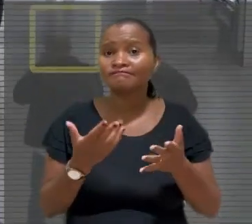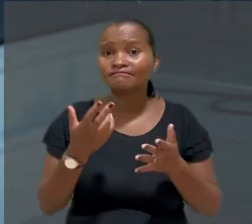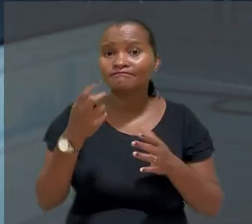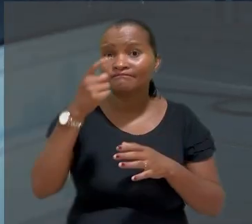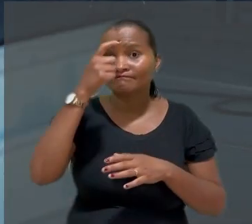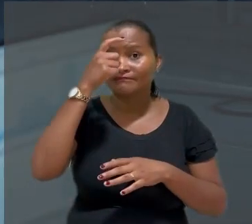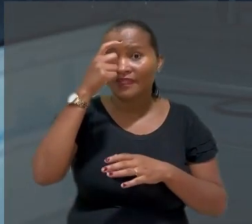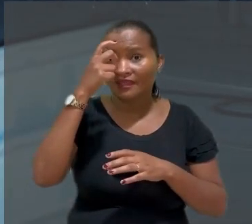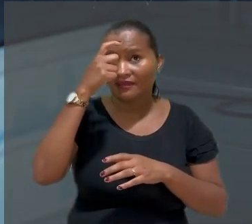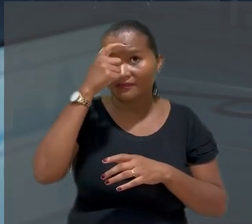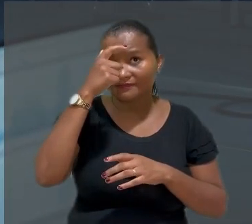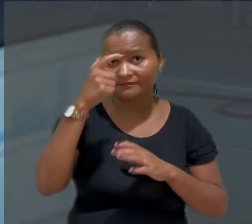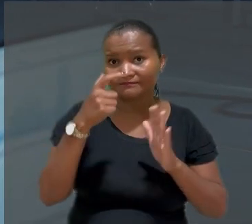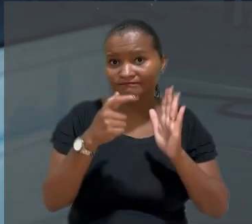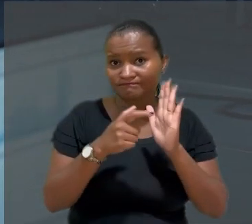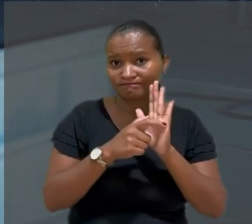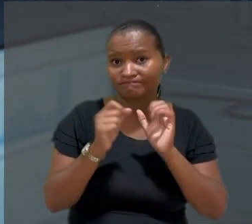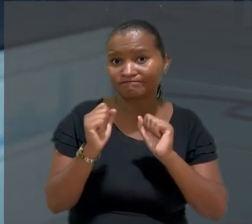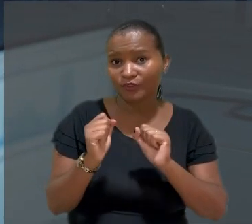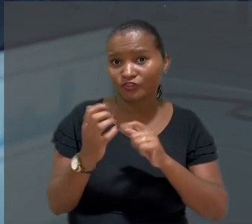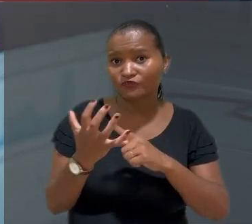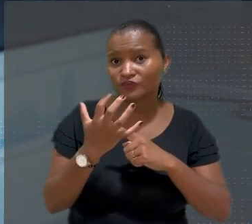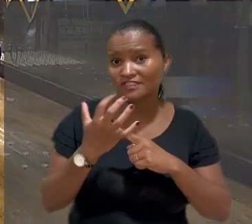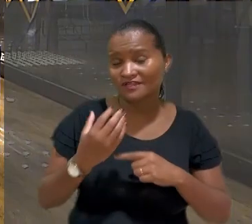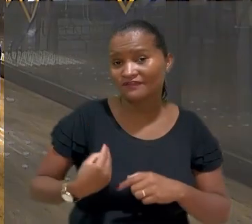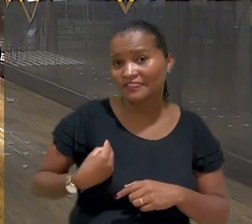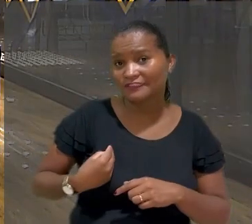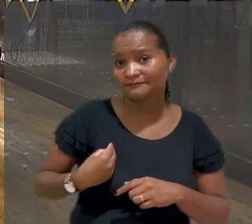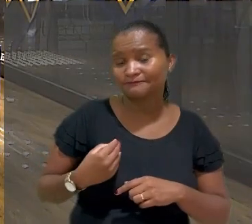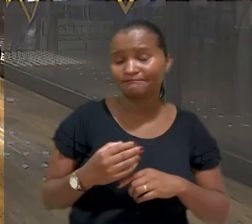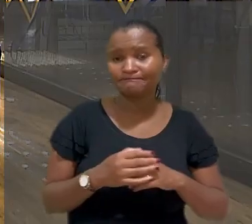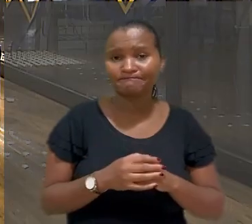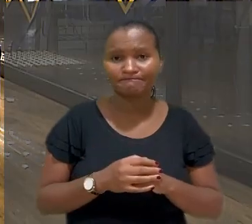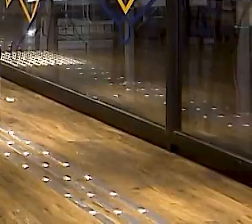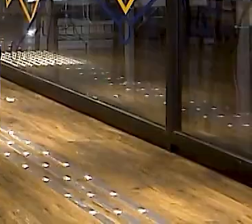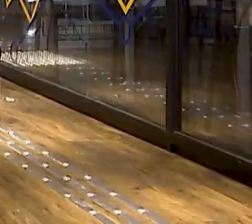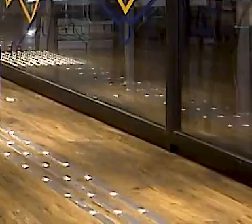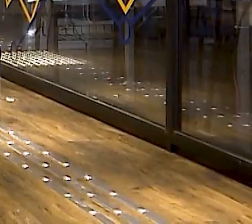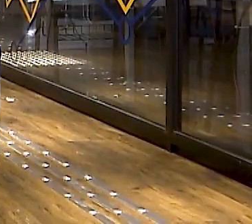artificial pode interferir em nossas vidas?